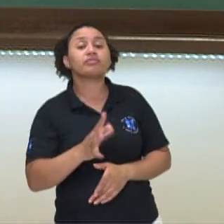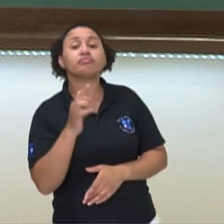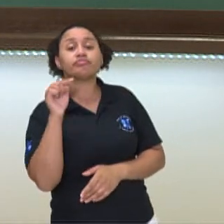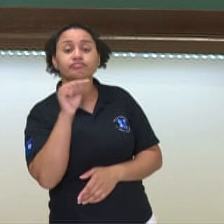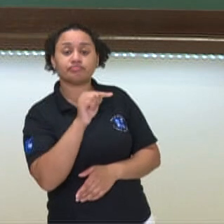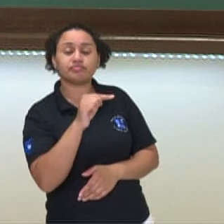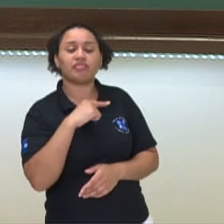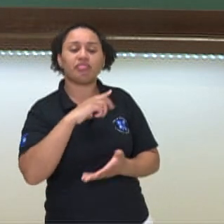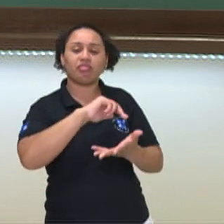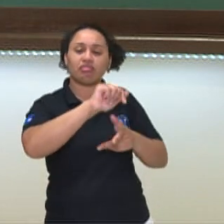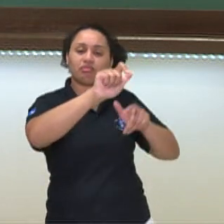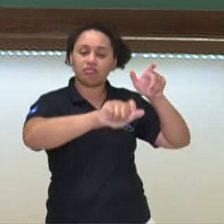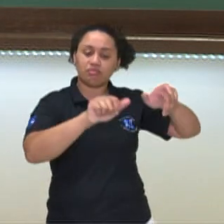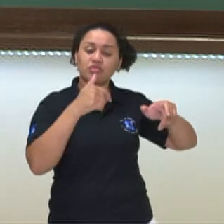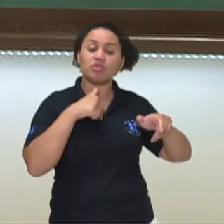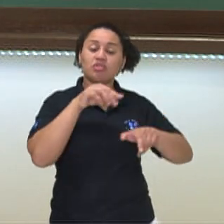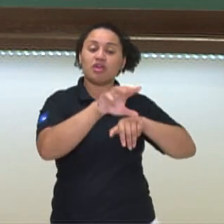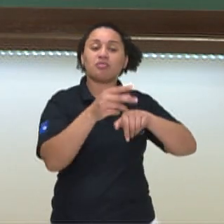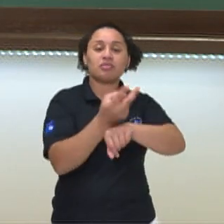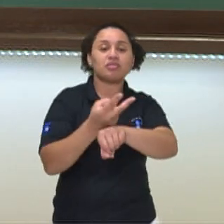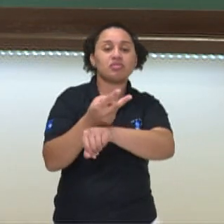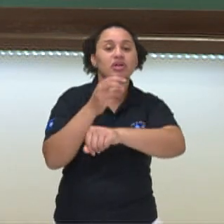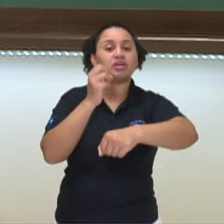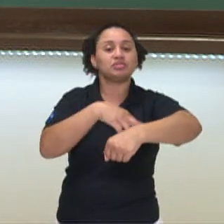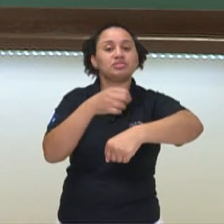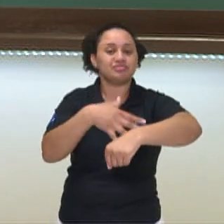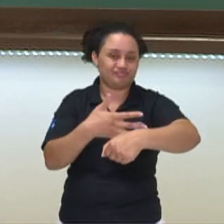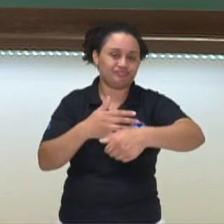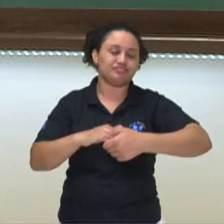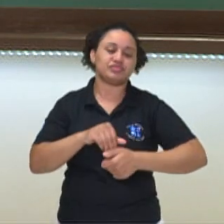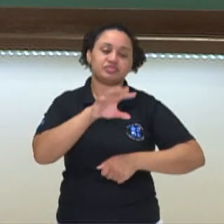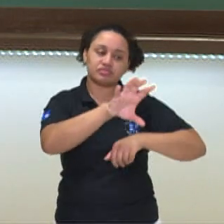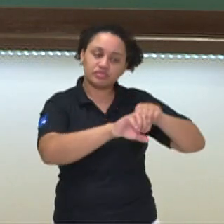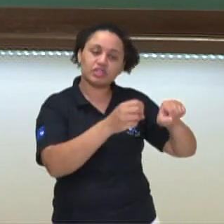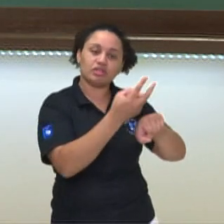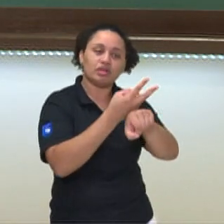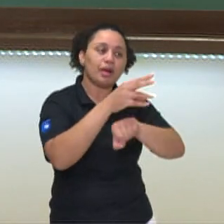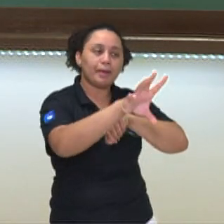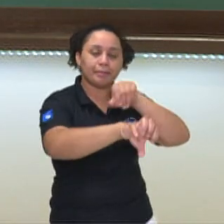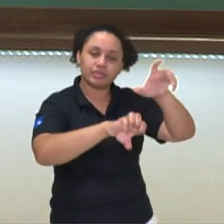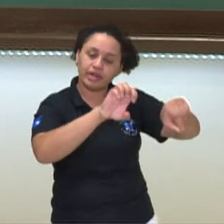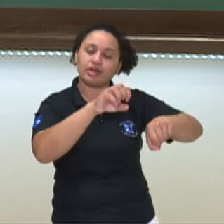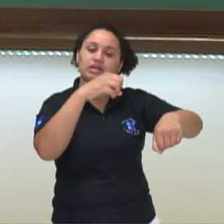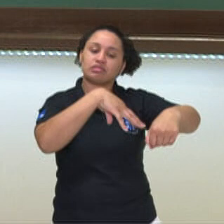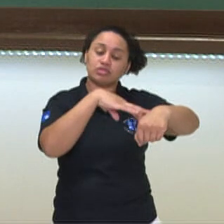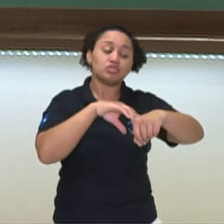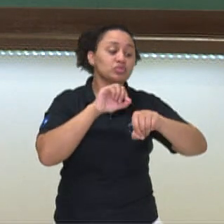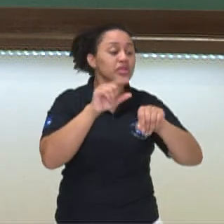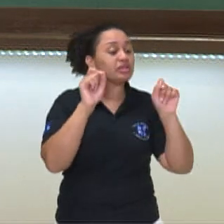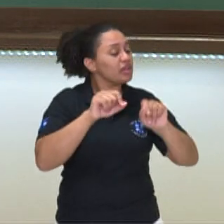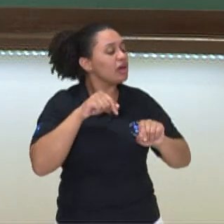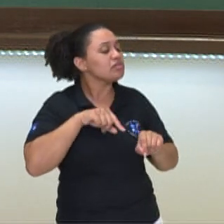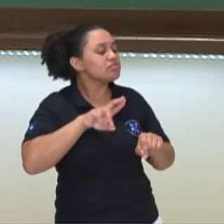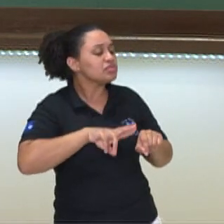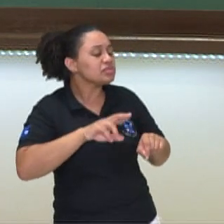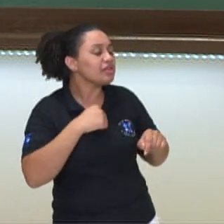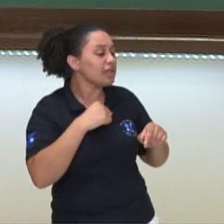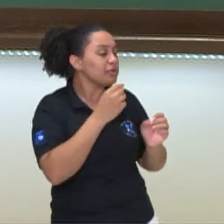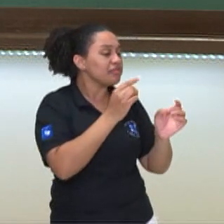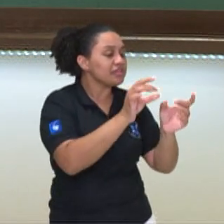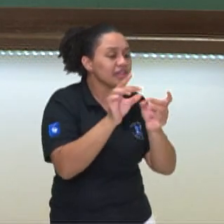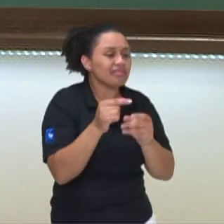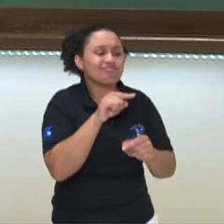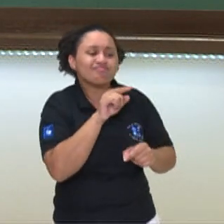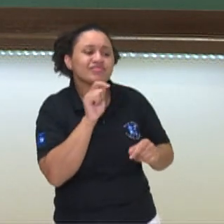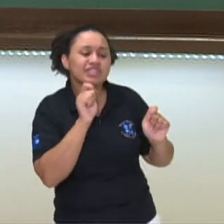dessas pessoas vão tirar o seu sustento do lixo, vão realizar a coleta dos resíduos daquilo que dispõe de algum valor comercial,